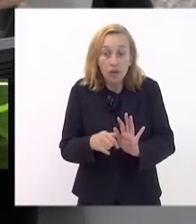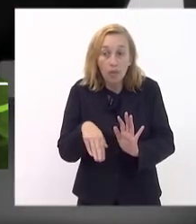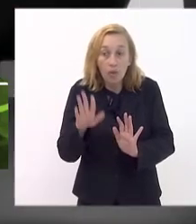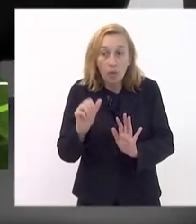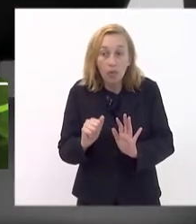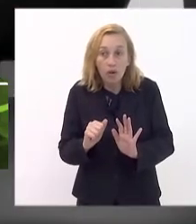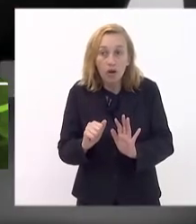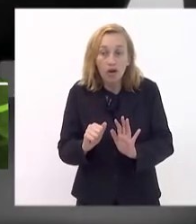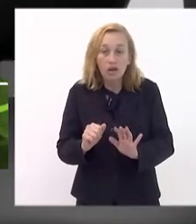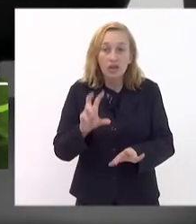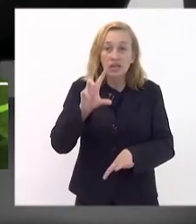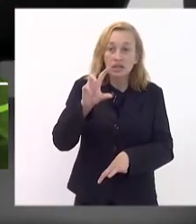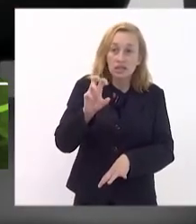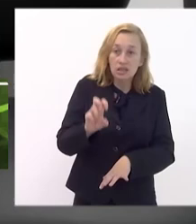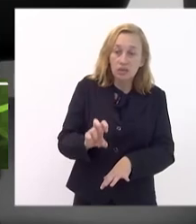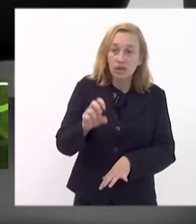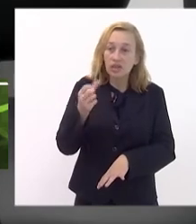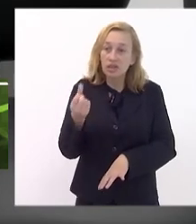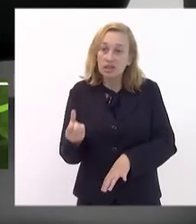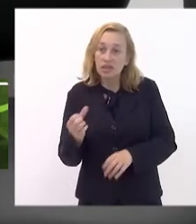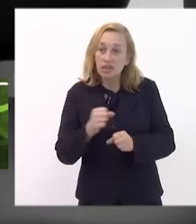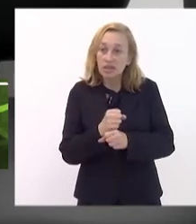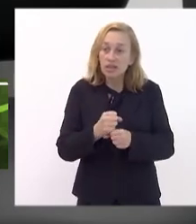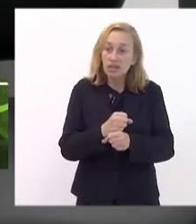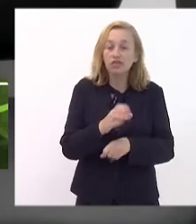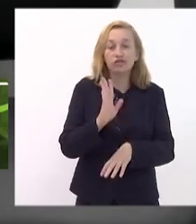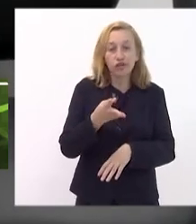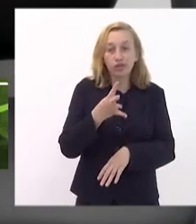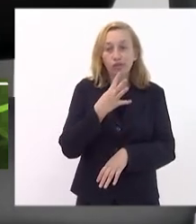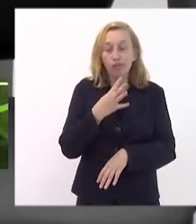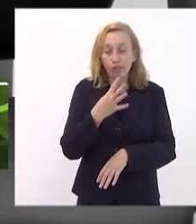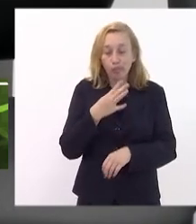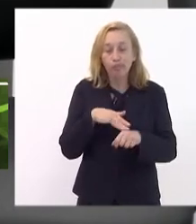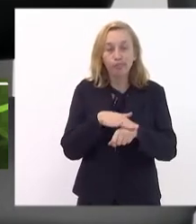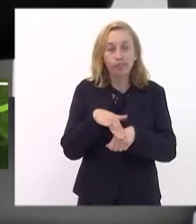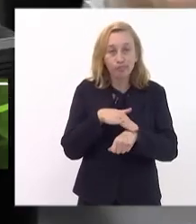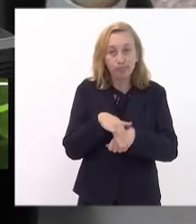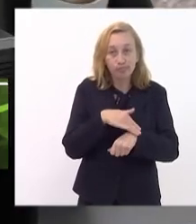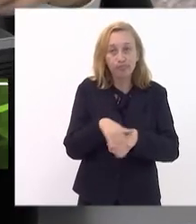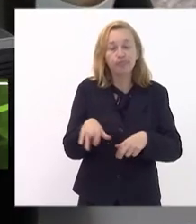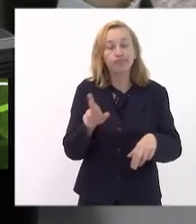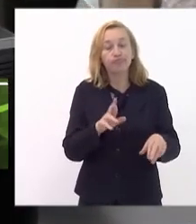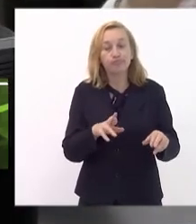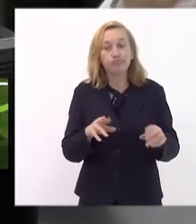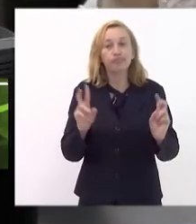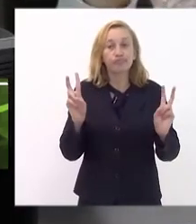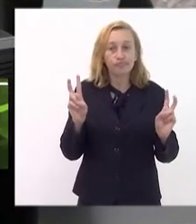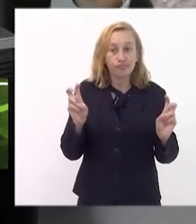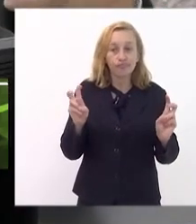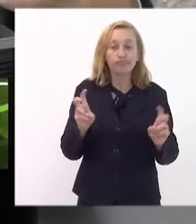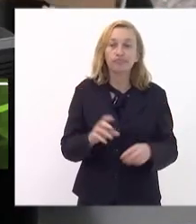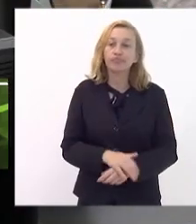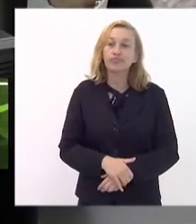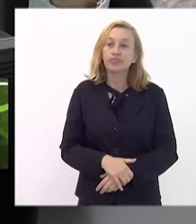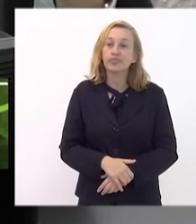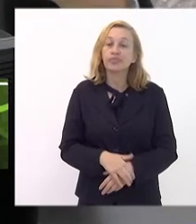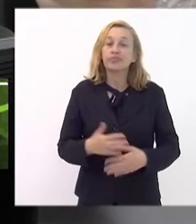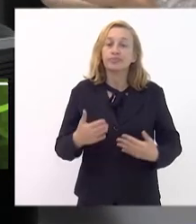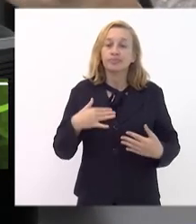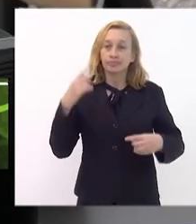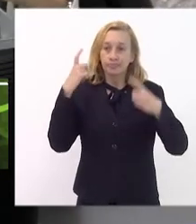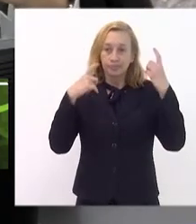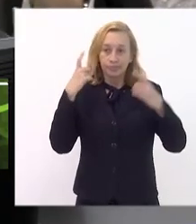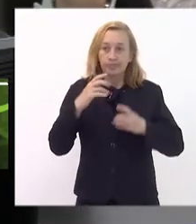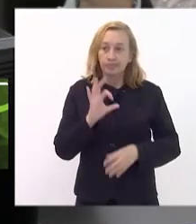há 56 anos a gente já conhece, já conversa, vê se dá certo, se não dá, etc. Então, a minha preocupação